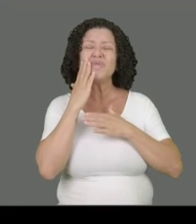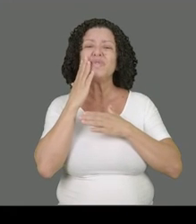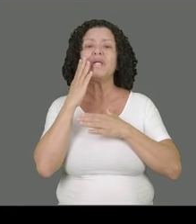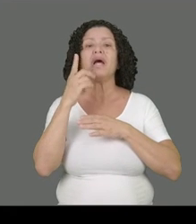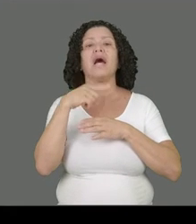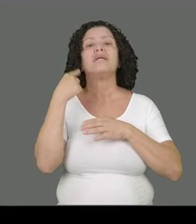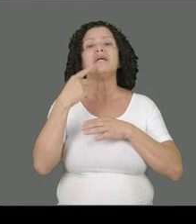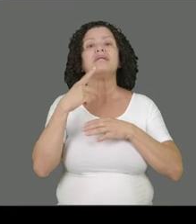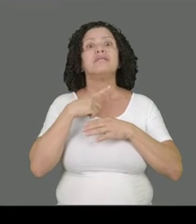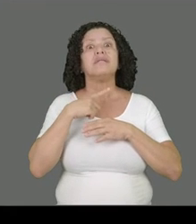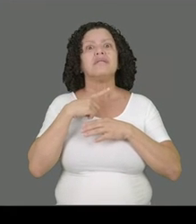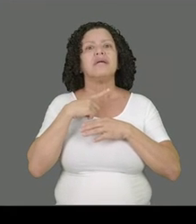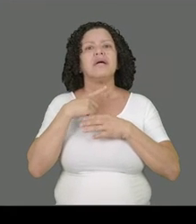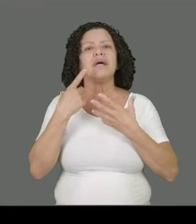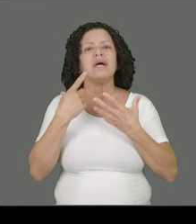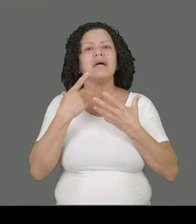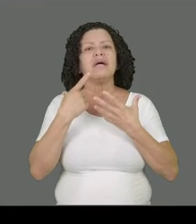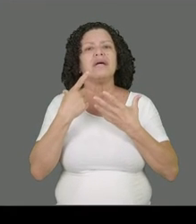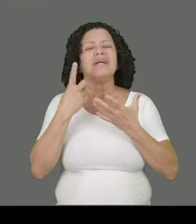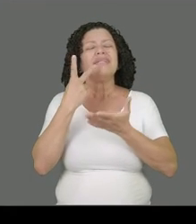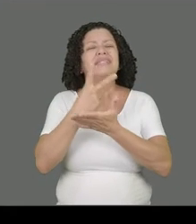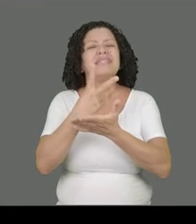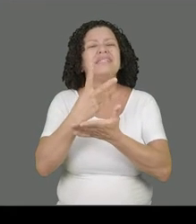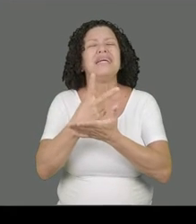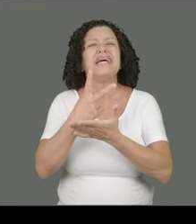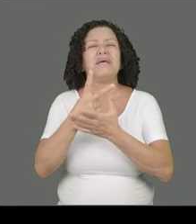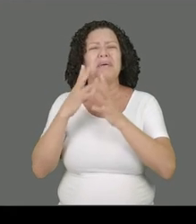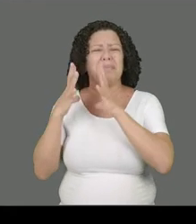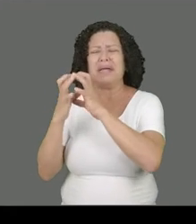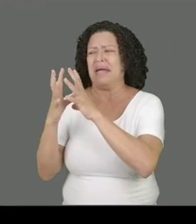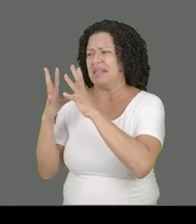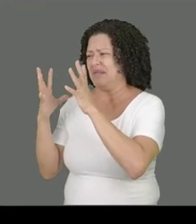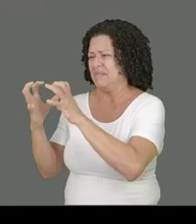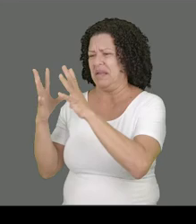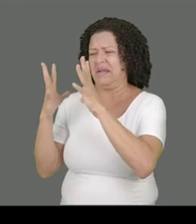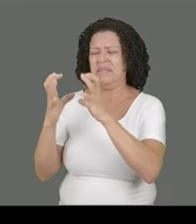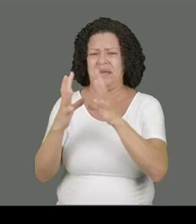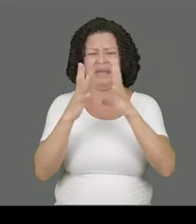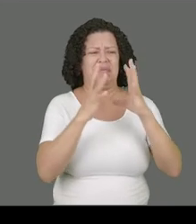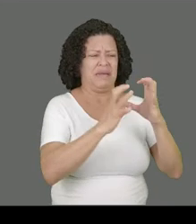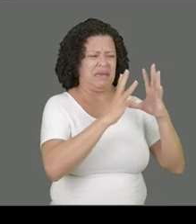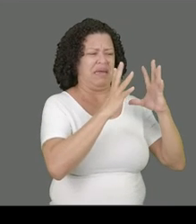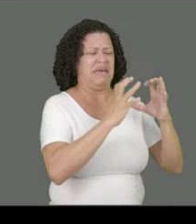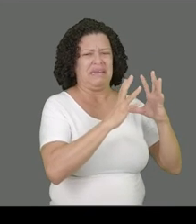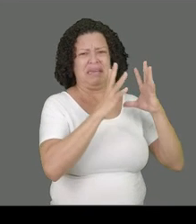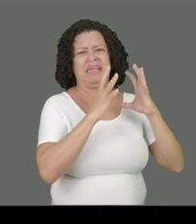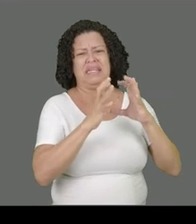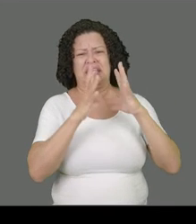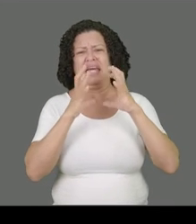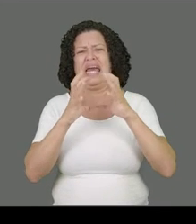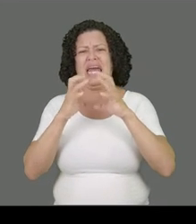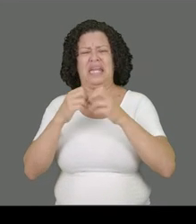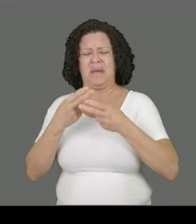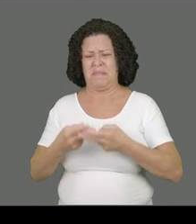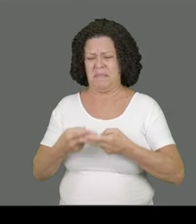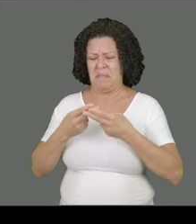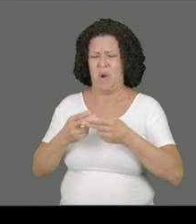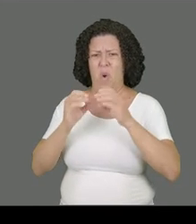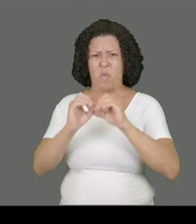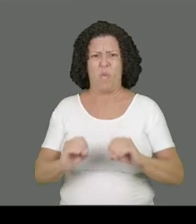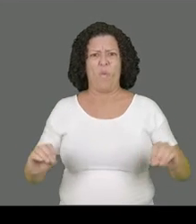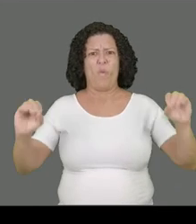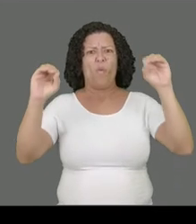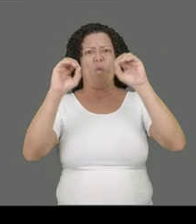ela, mas a gente está está sempre brigando, está sempre cedendo à